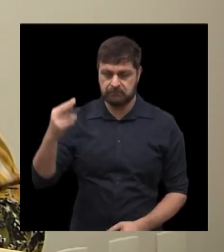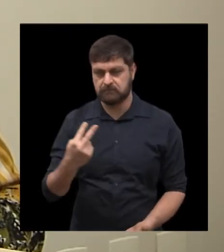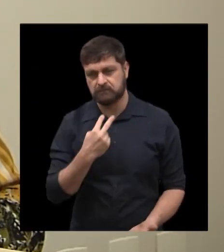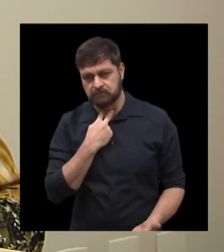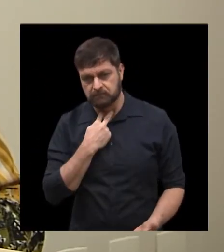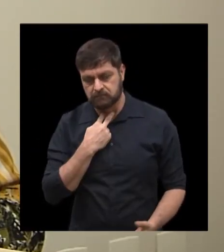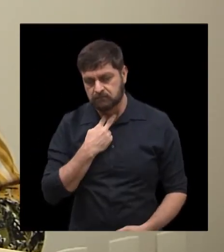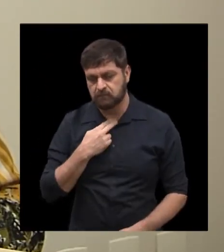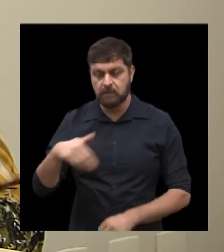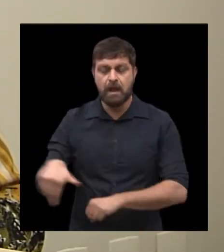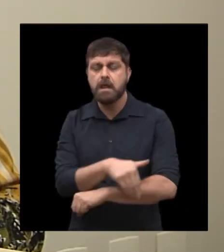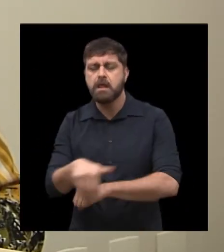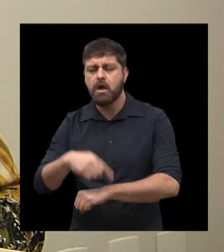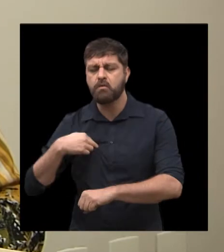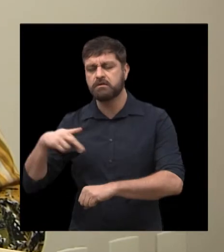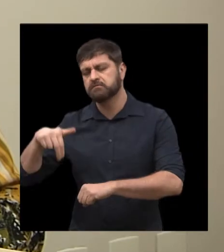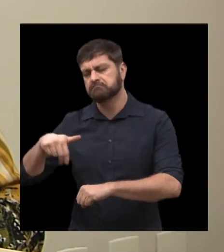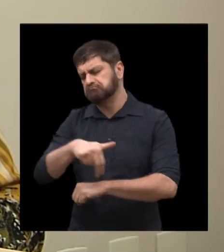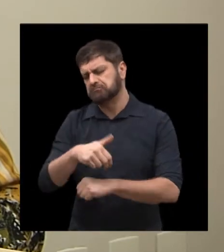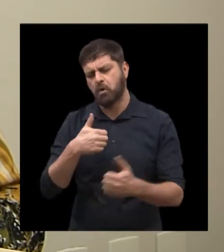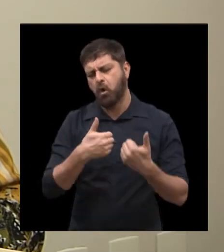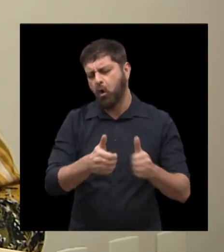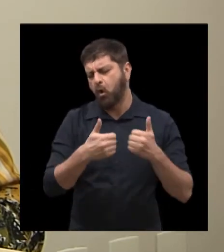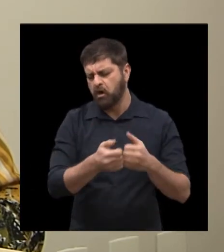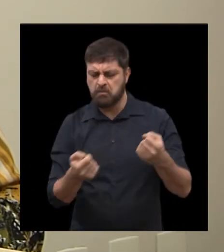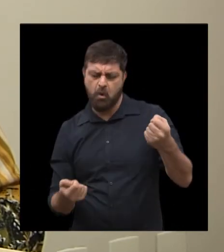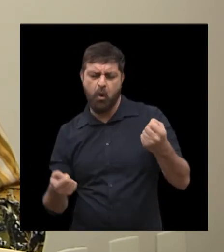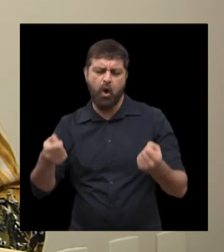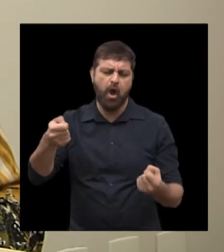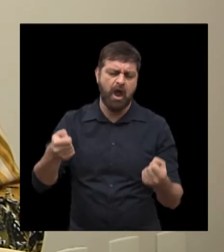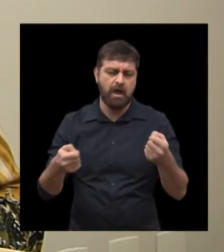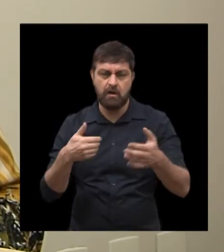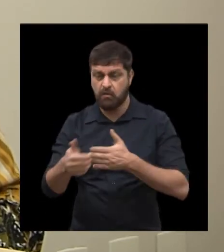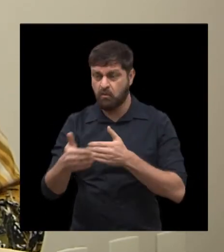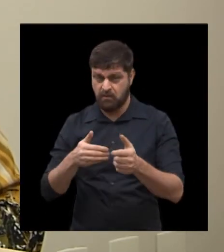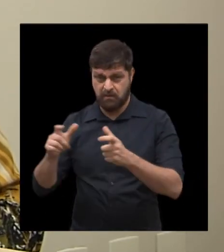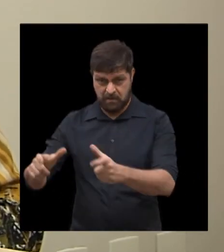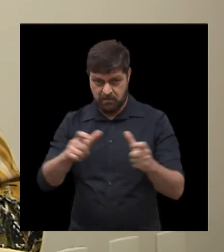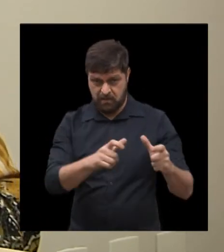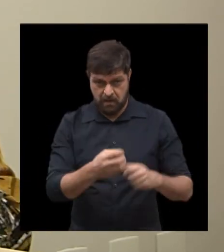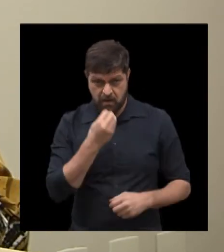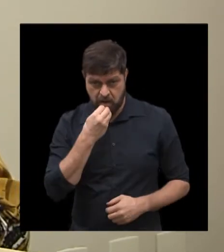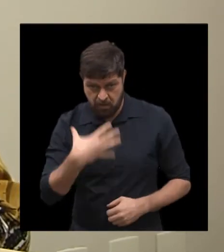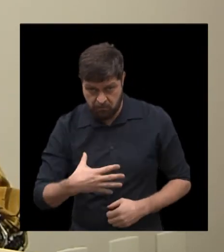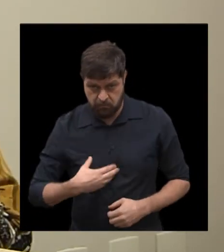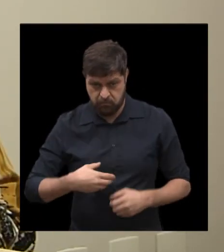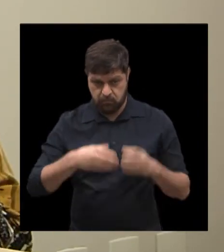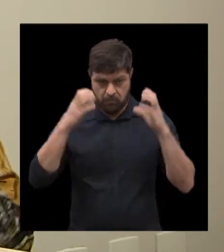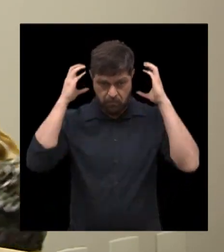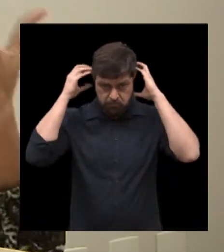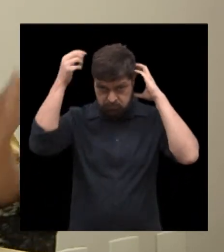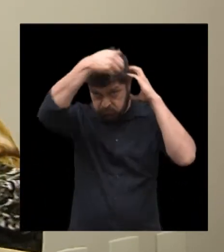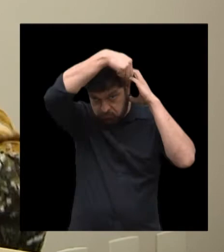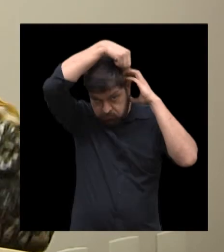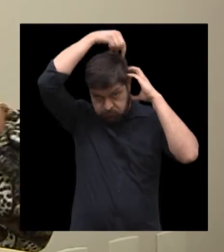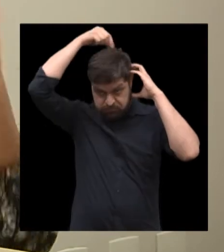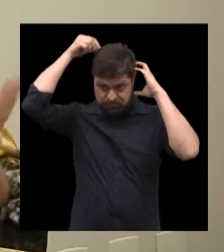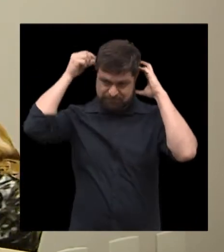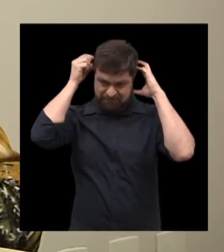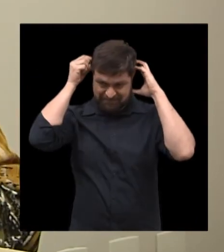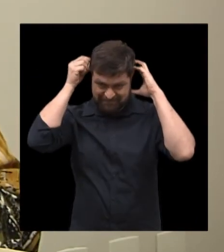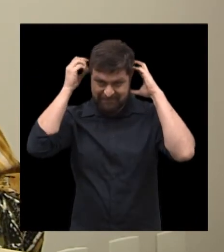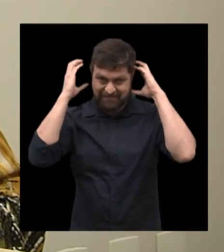quando a gente sai na rua, ônibus, carro, onde a gente estiver, é bom usar um fone desse, por maior que ele